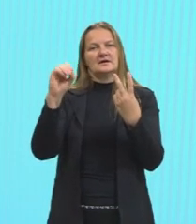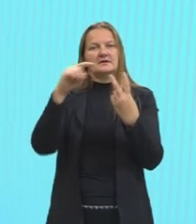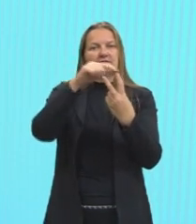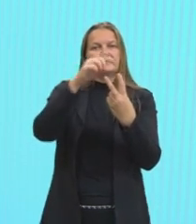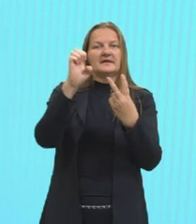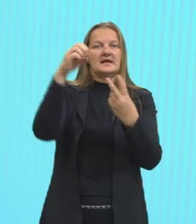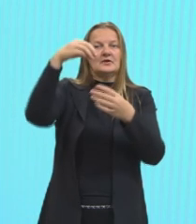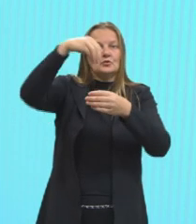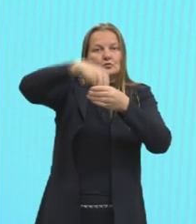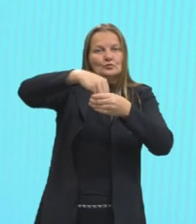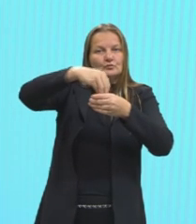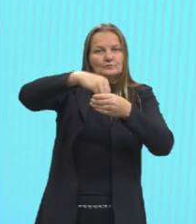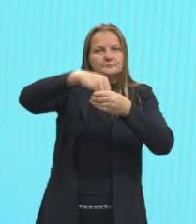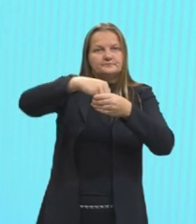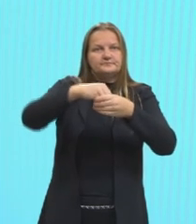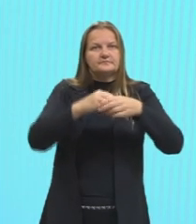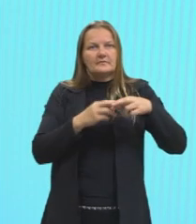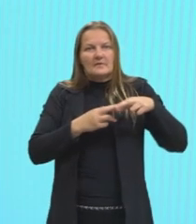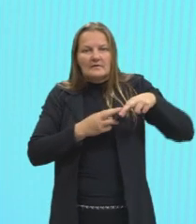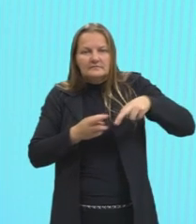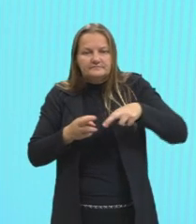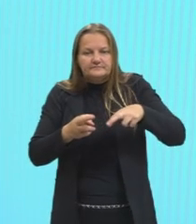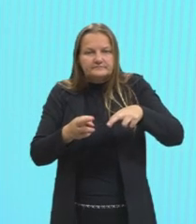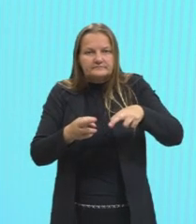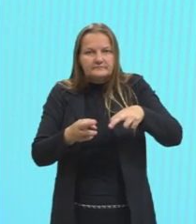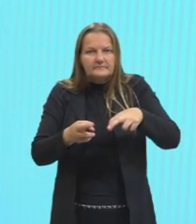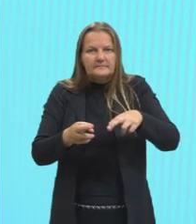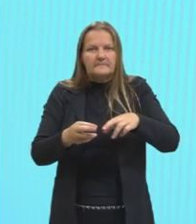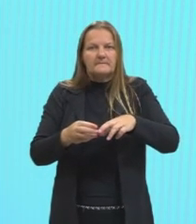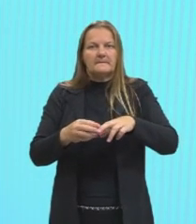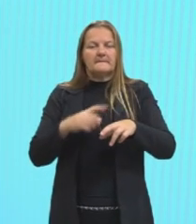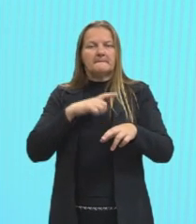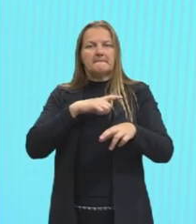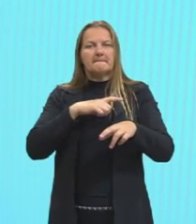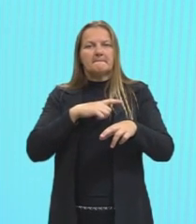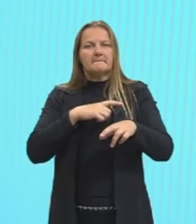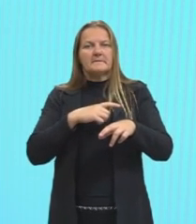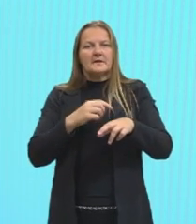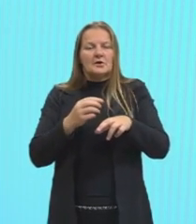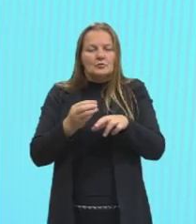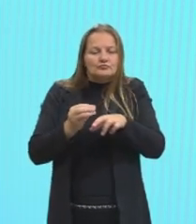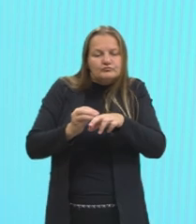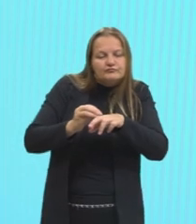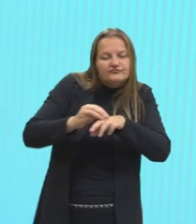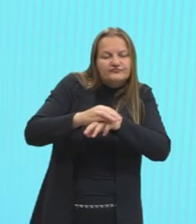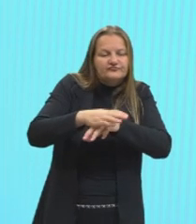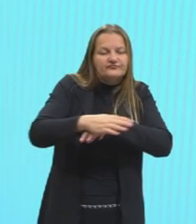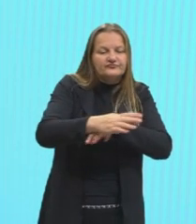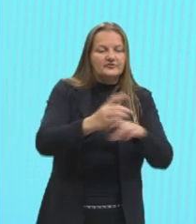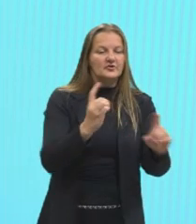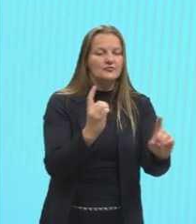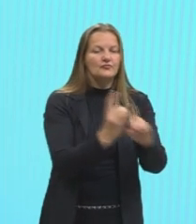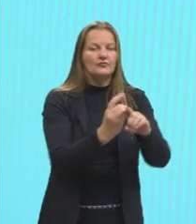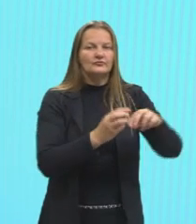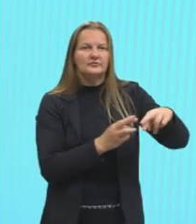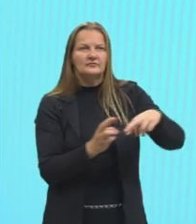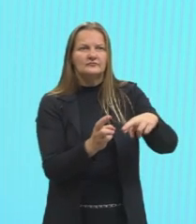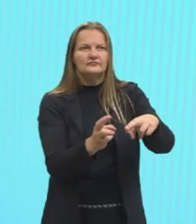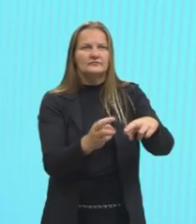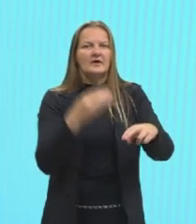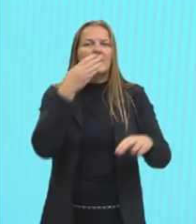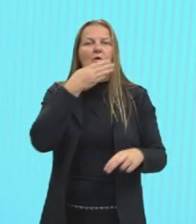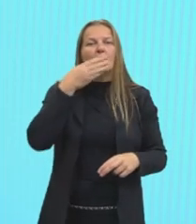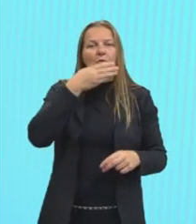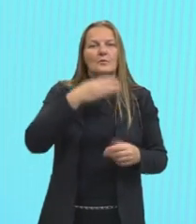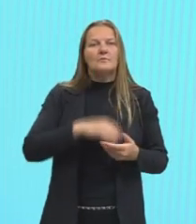do Rei quer dizer a Foz dele vai ser colocado num outro Rio ou numa outra Água